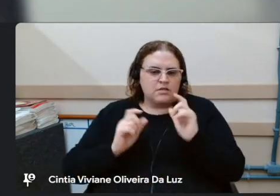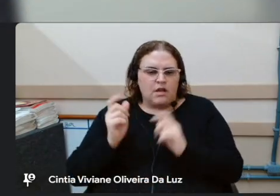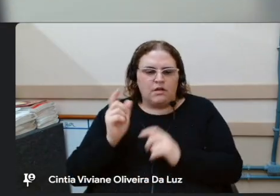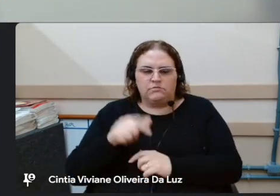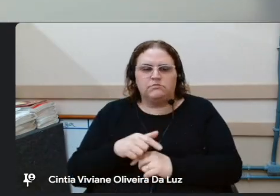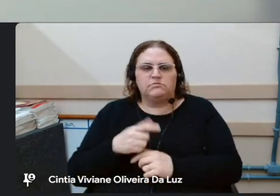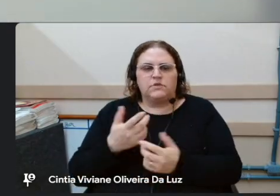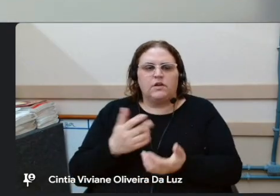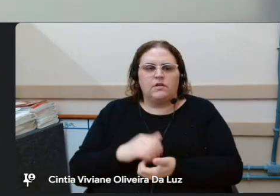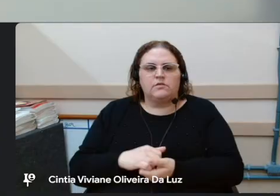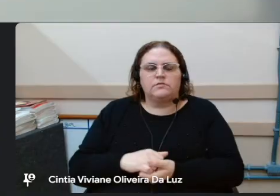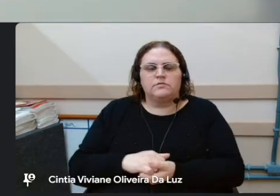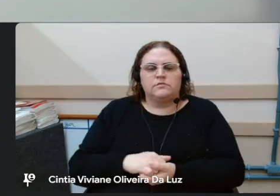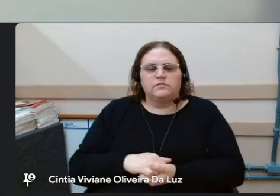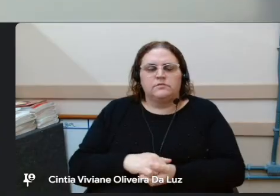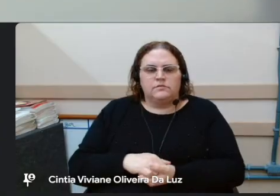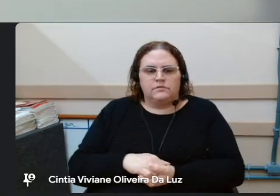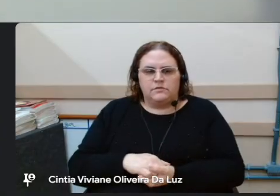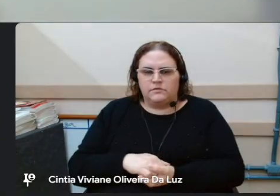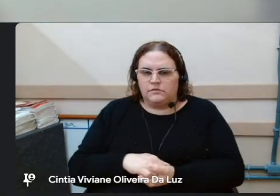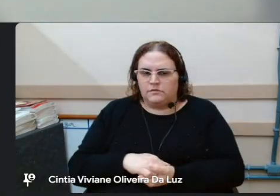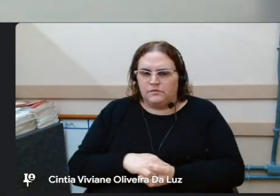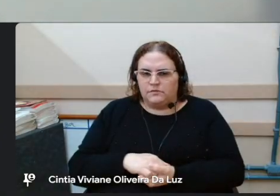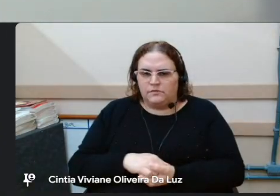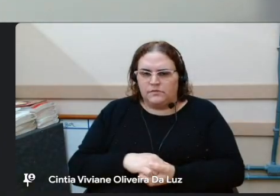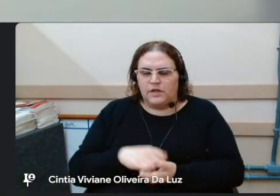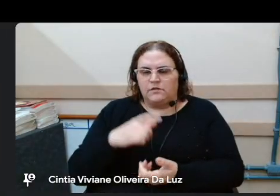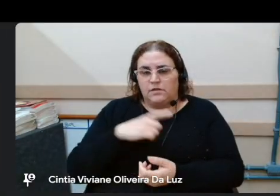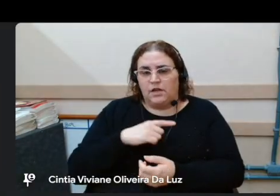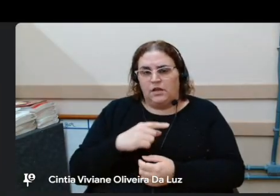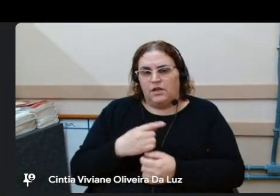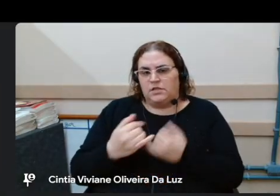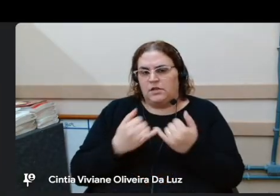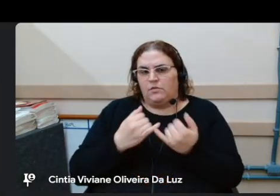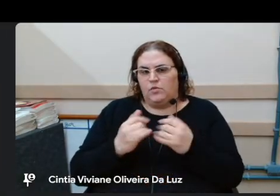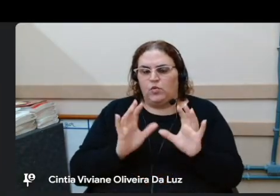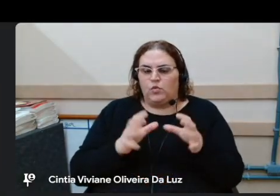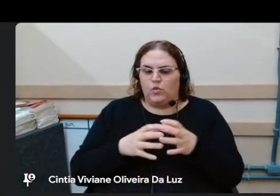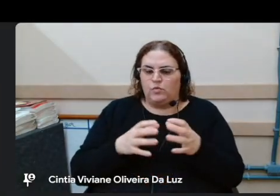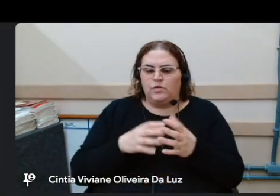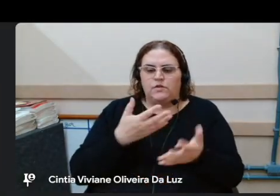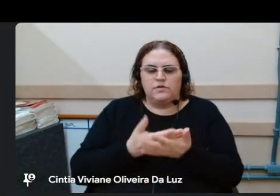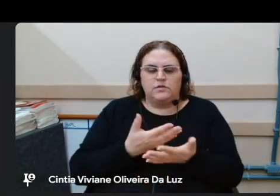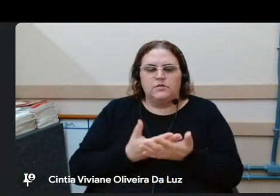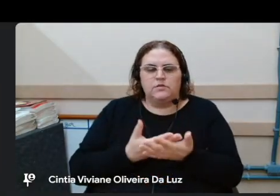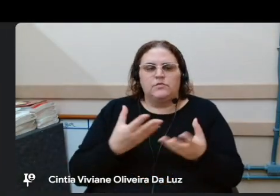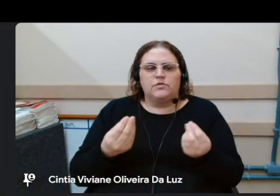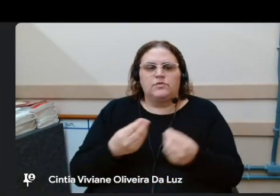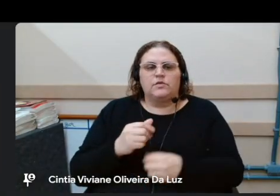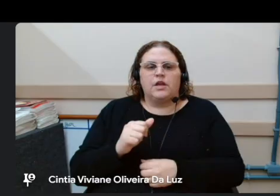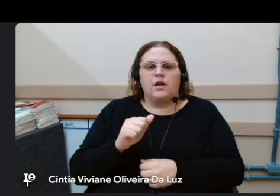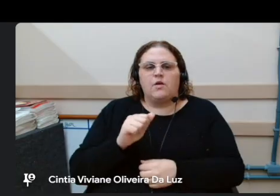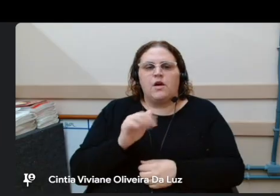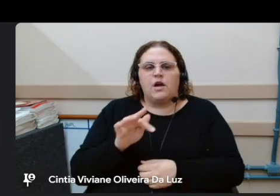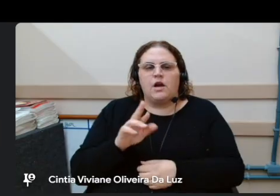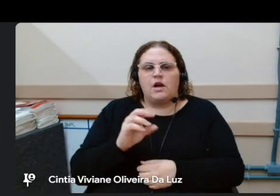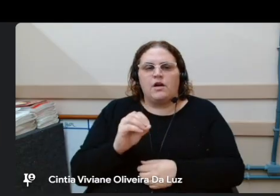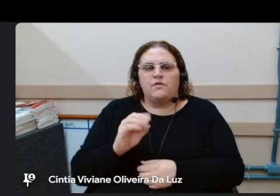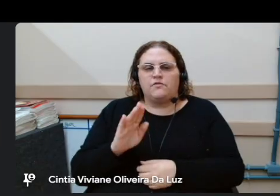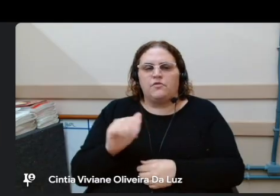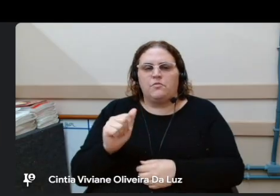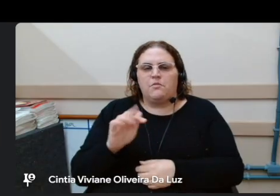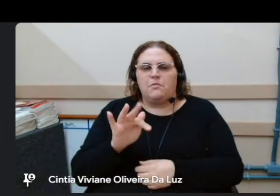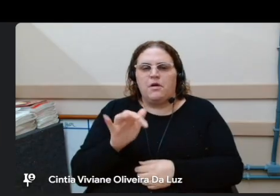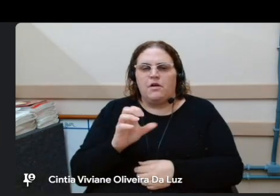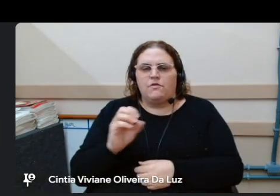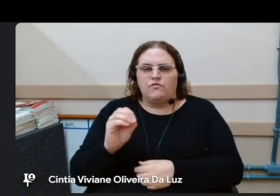é é um paradoxo mesmo bem é is só para finalizar tem por exemplo um grupo que eu tô estudando bastante que é o